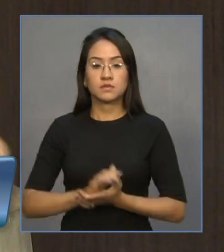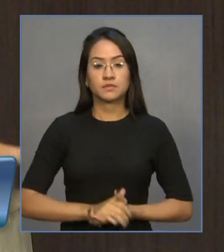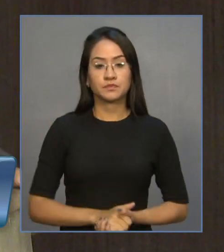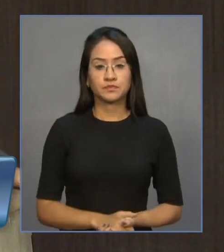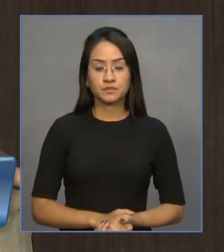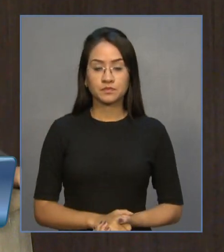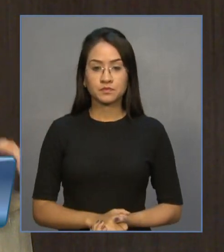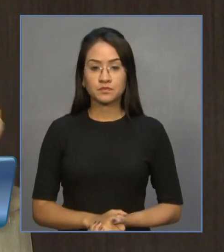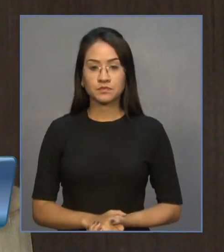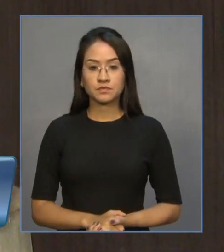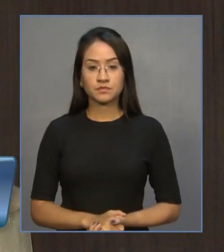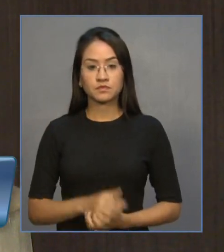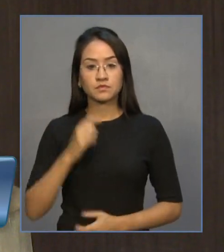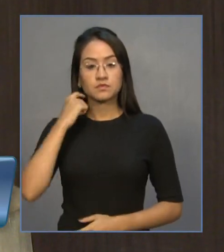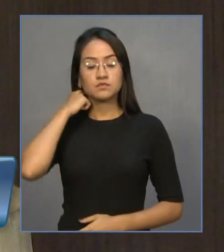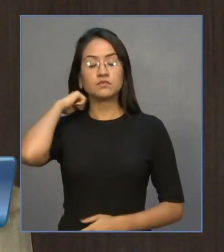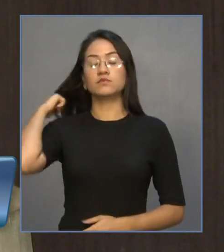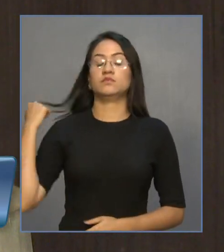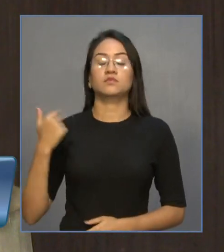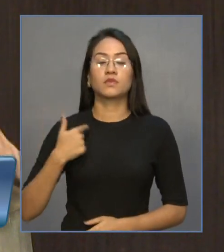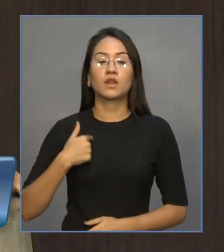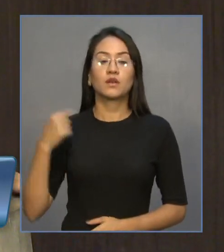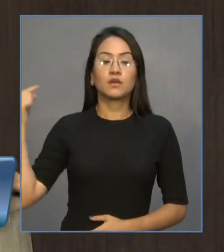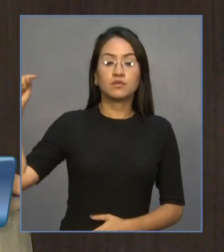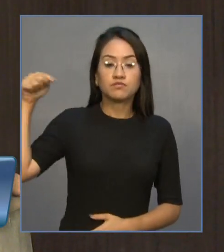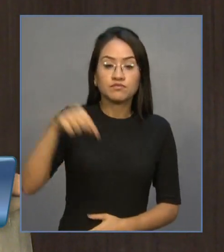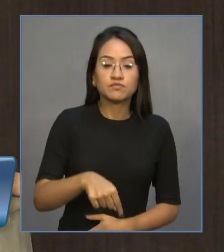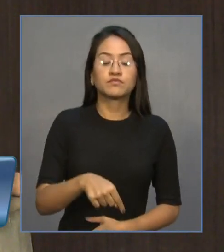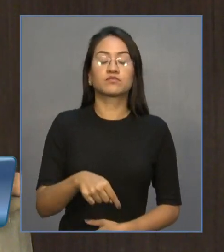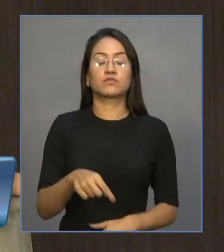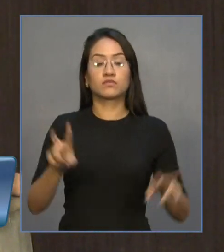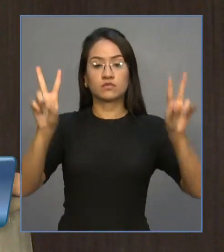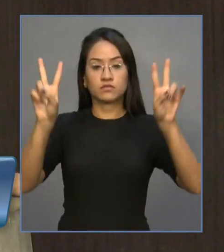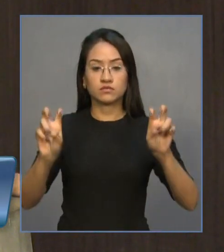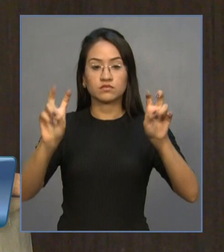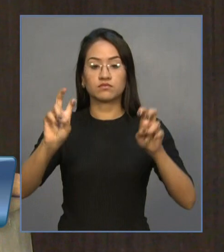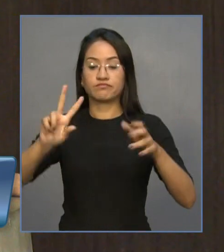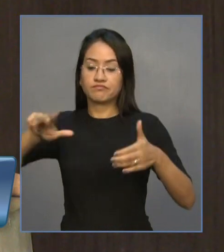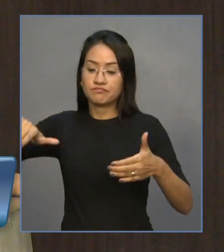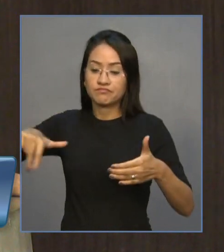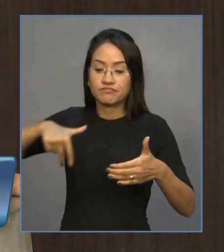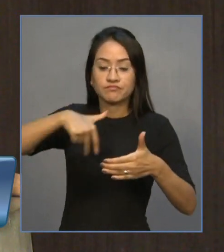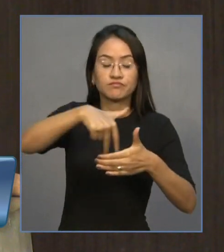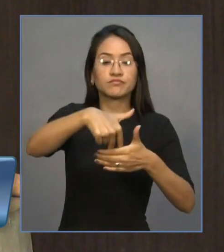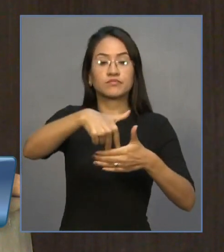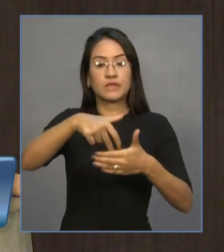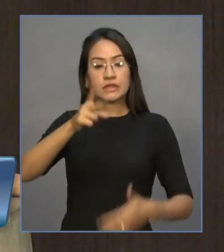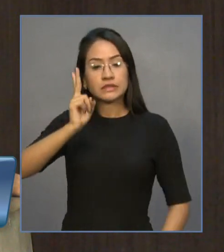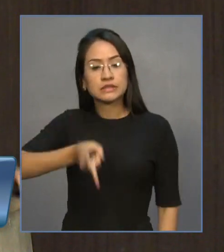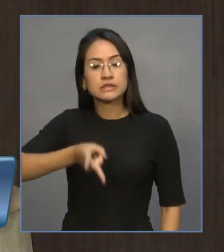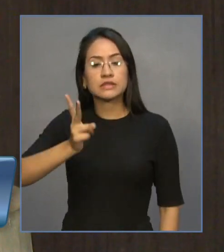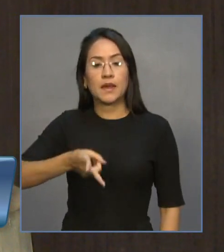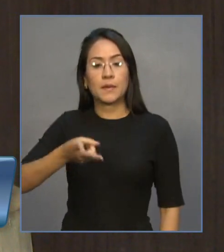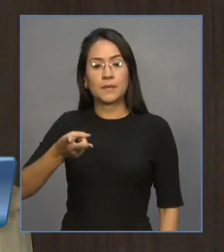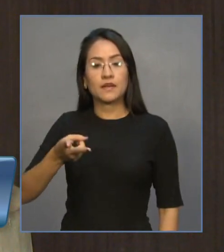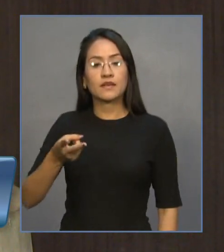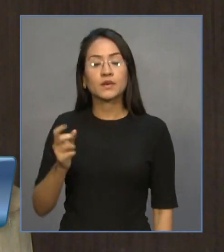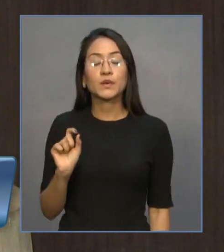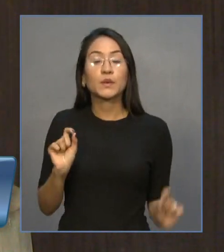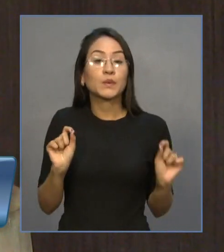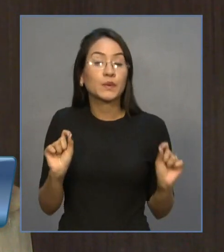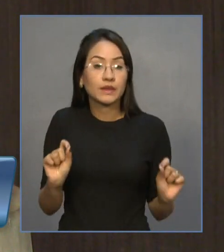Eu tenho ocupado, deputados, esta tribuna, nesse nosso primeiro mandato,